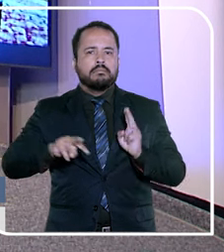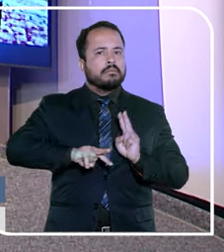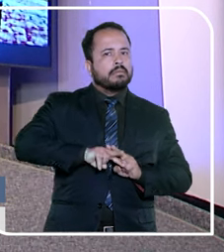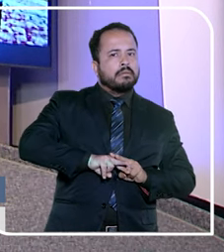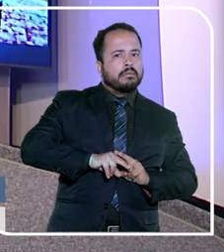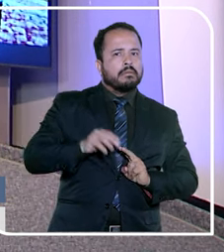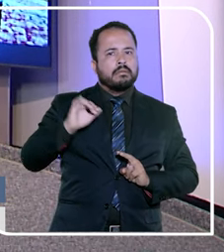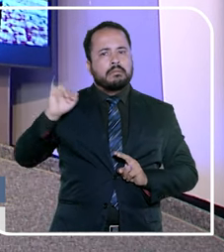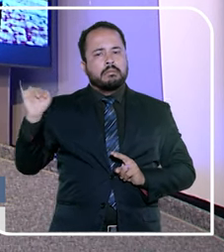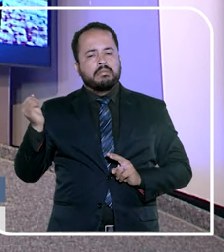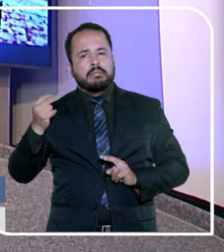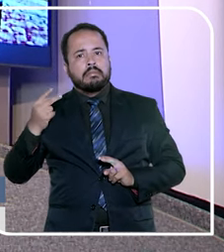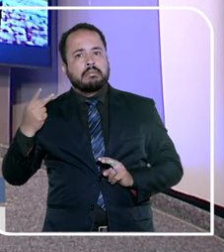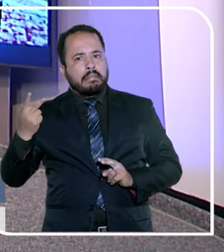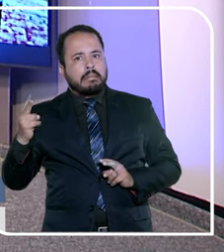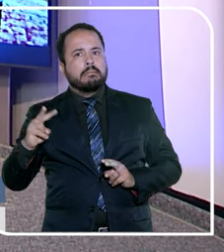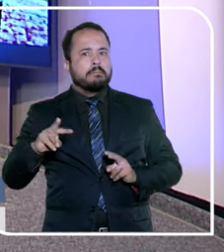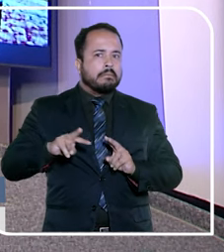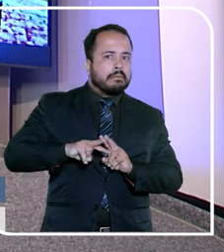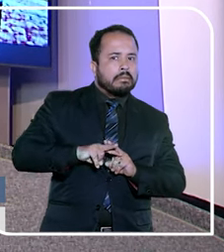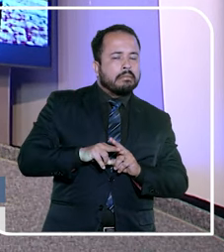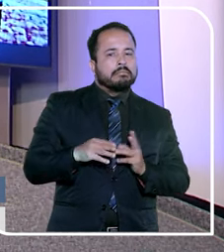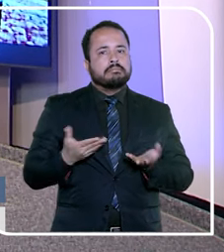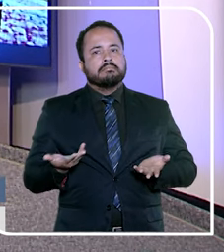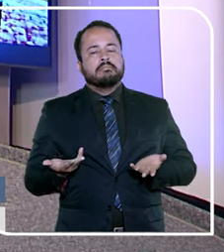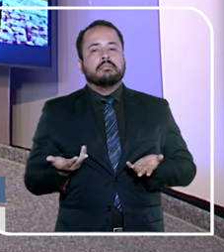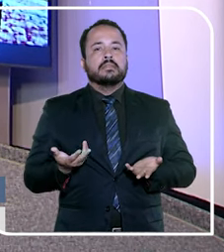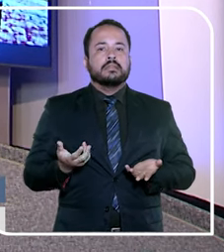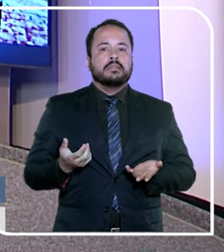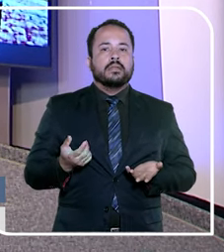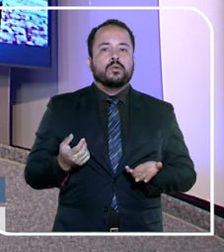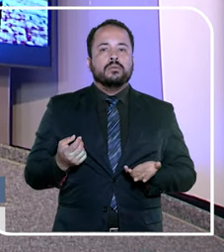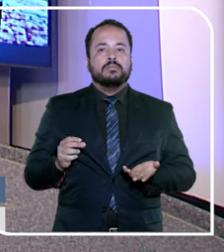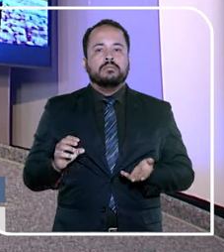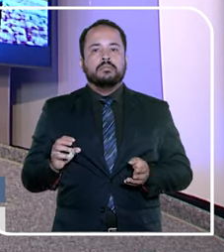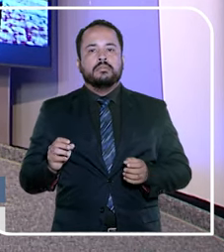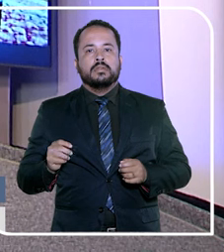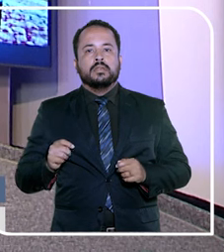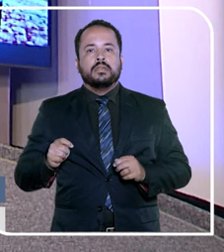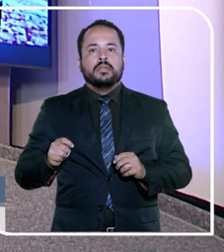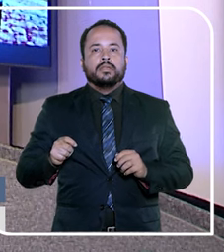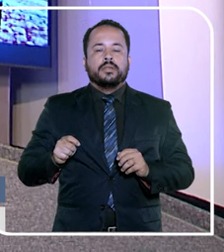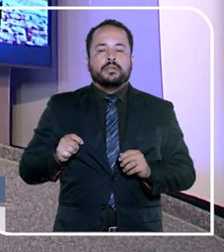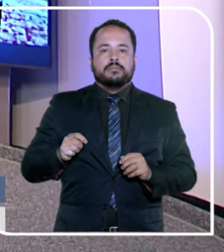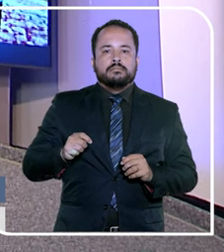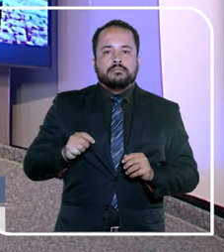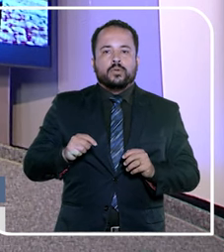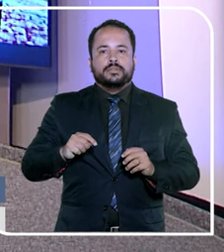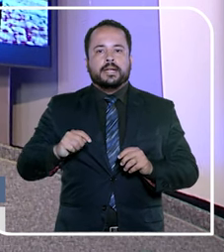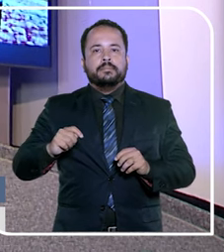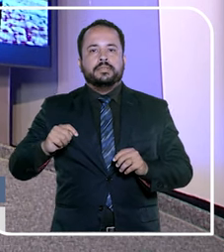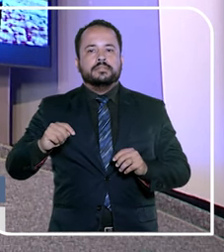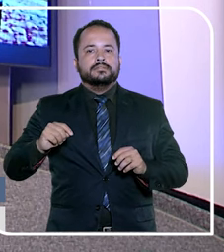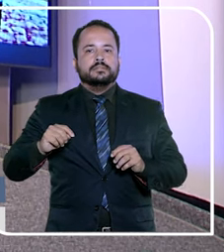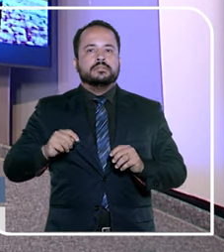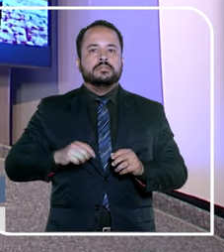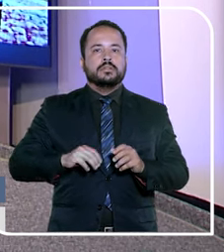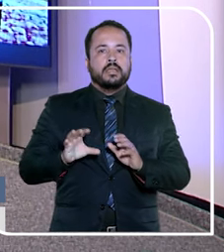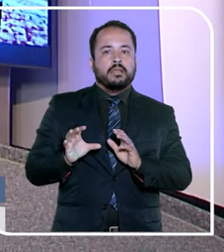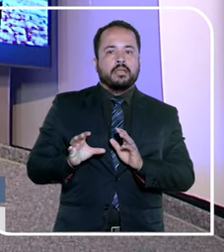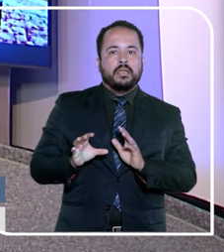desse desse delito de contrabando de cigarros eu gostaria de ouvi-lo a respeito desse Amparo aqui dado